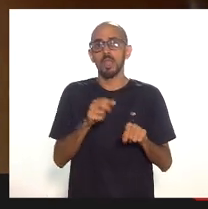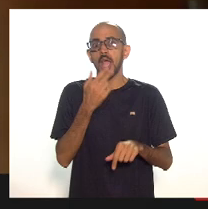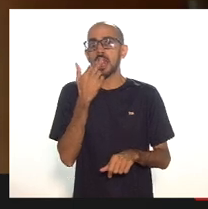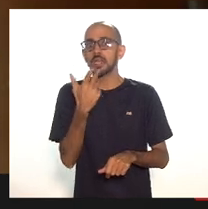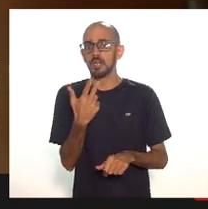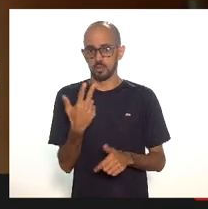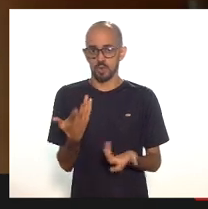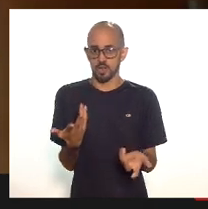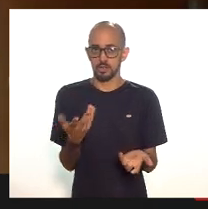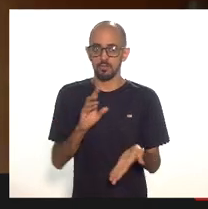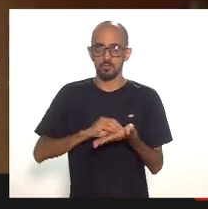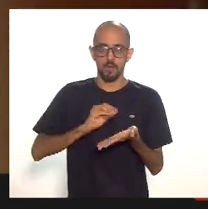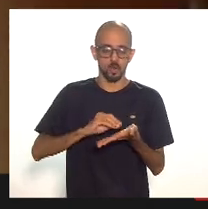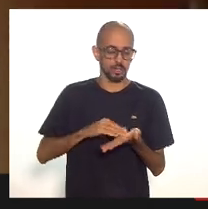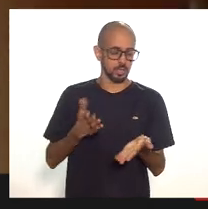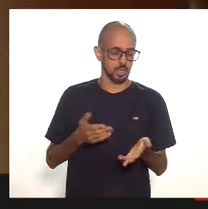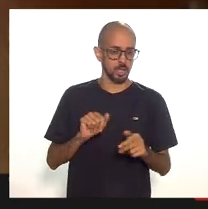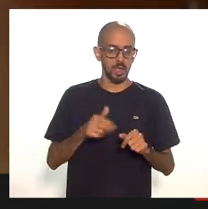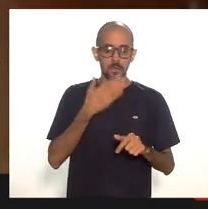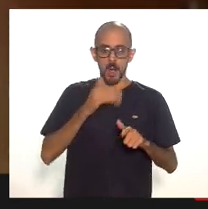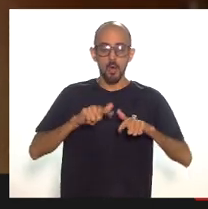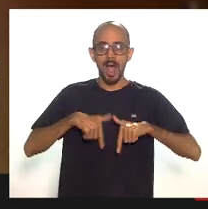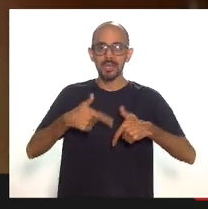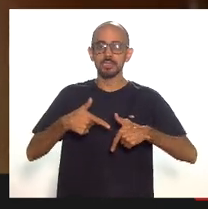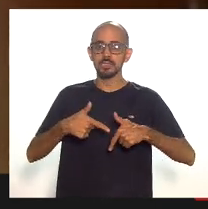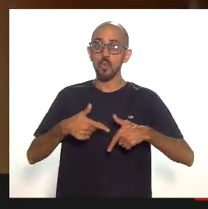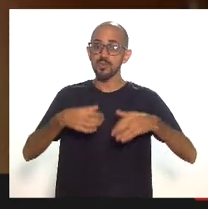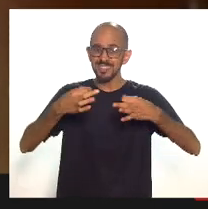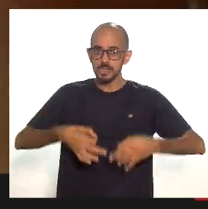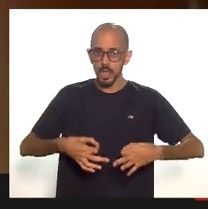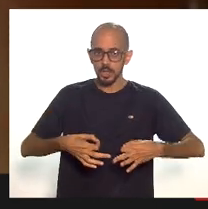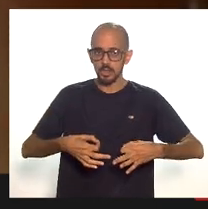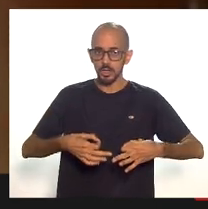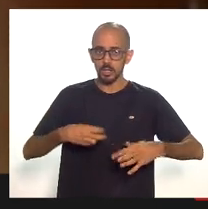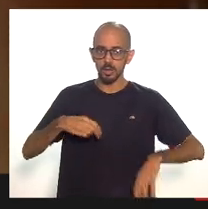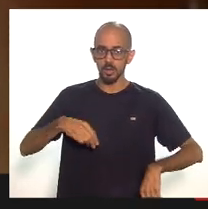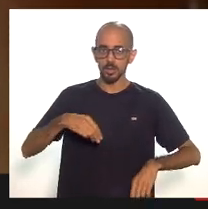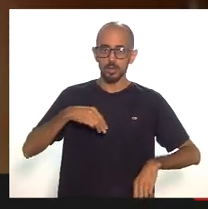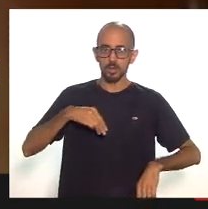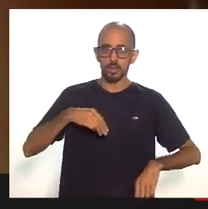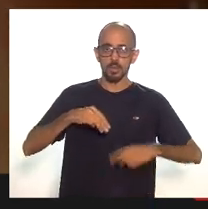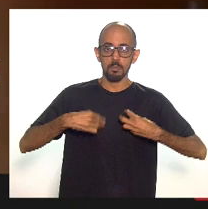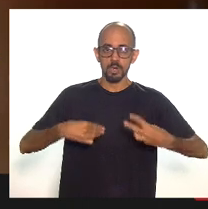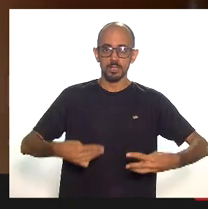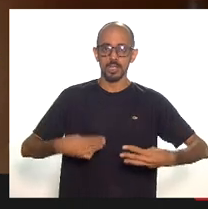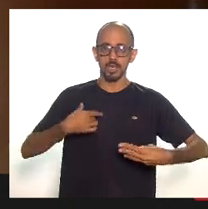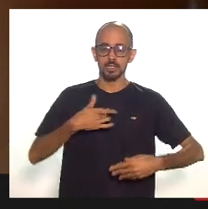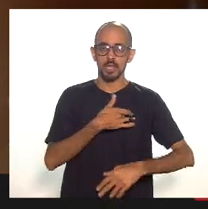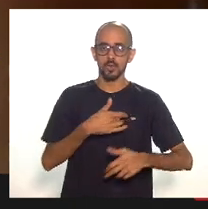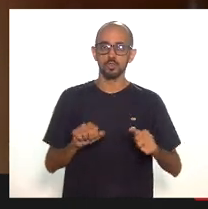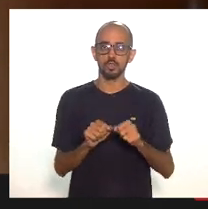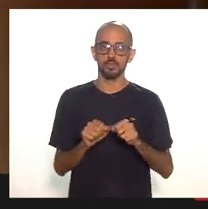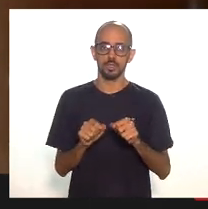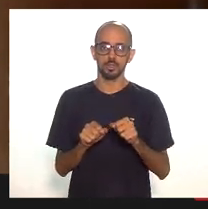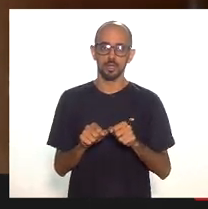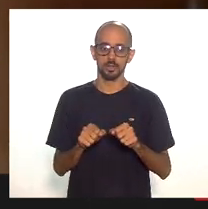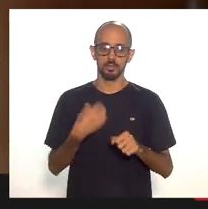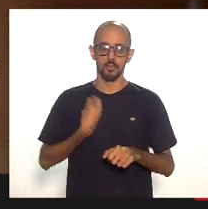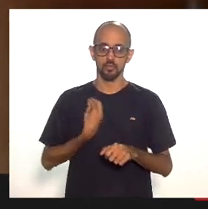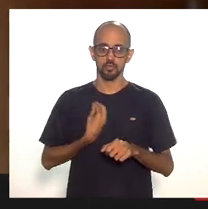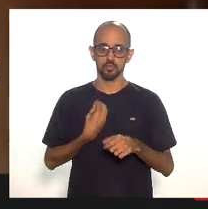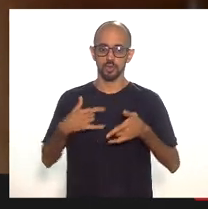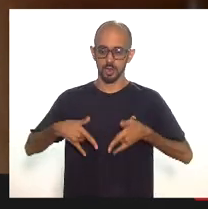ações concretas o Ministério da Saúde está tomando, o governo federal está tomando, para colocar os leitos dos